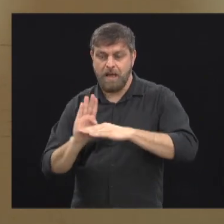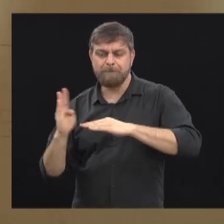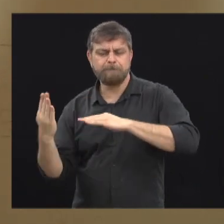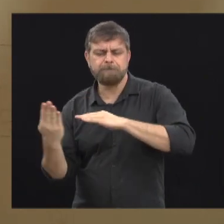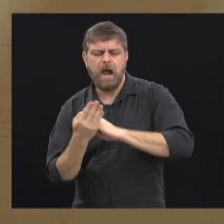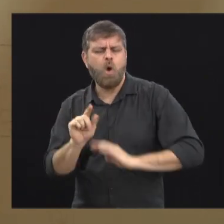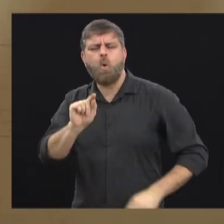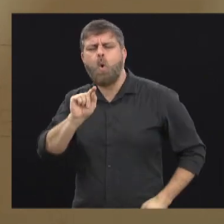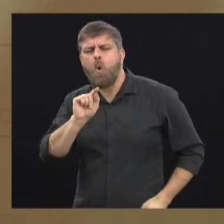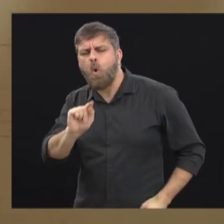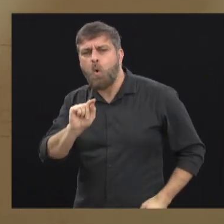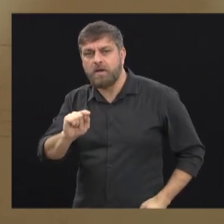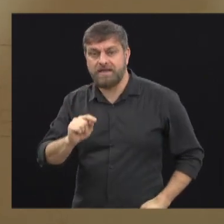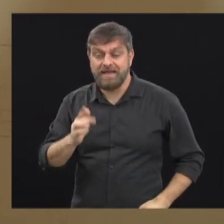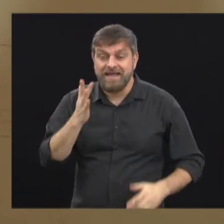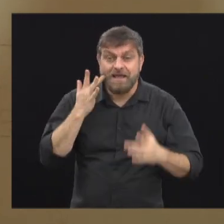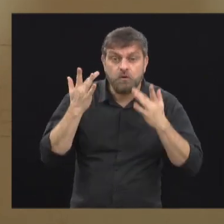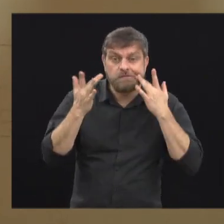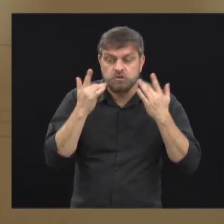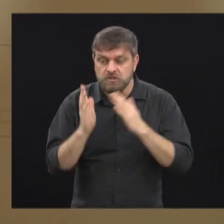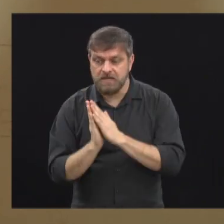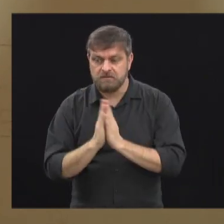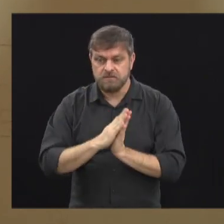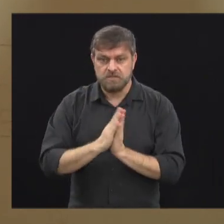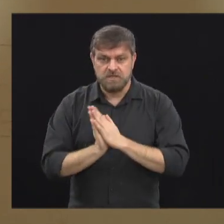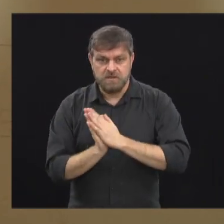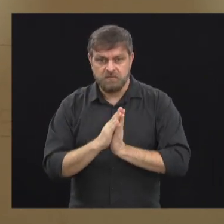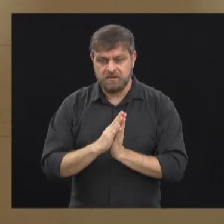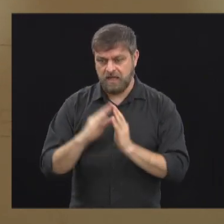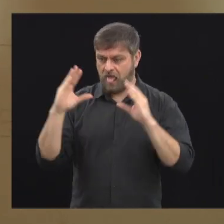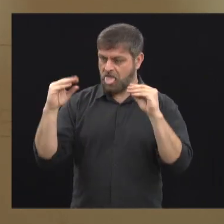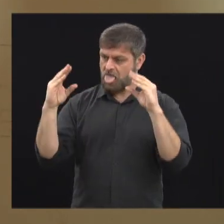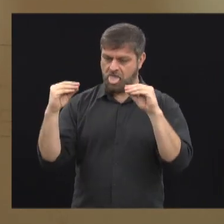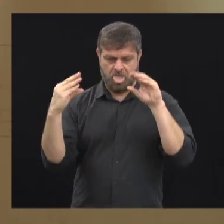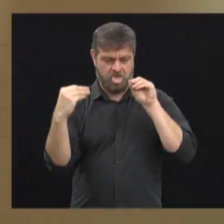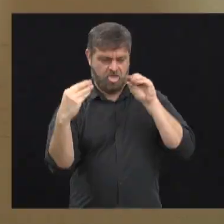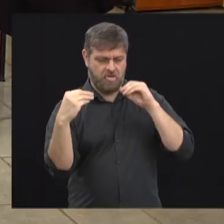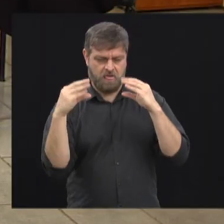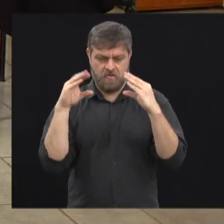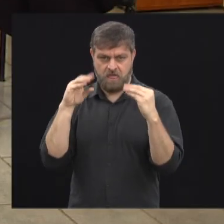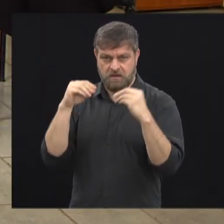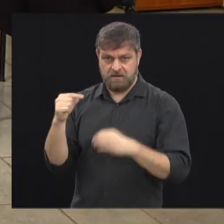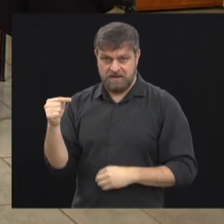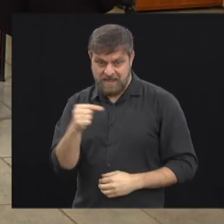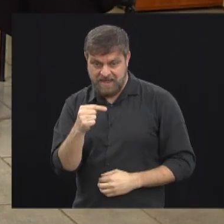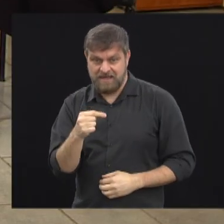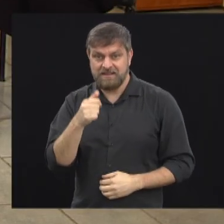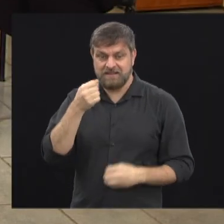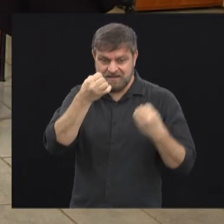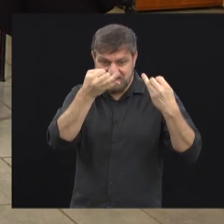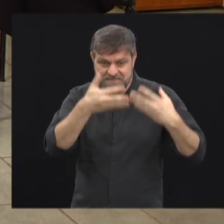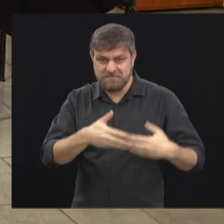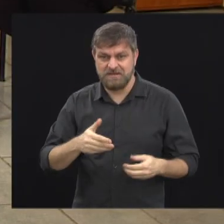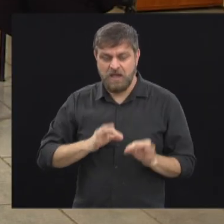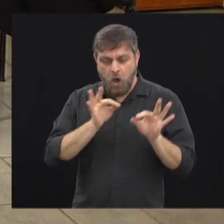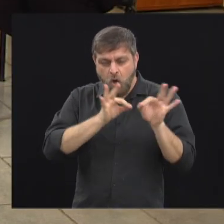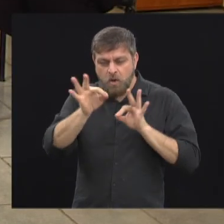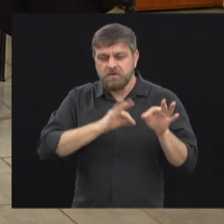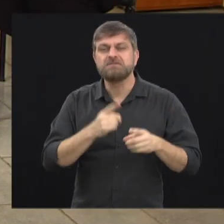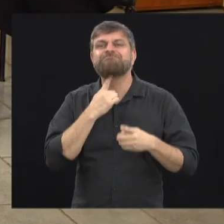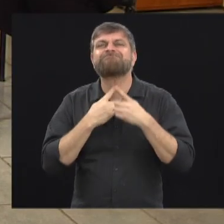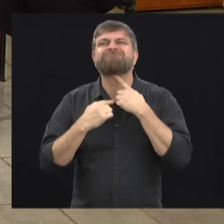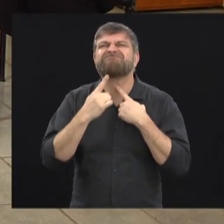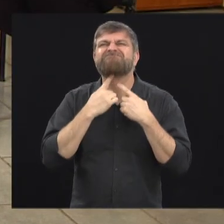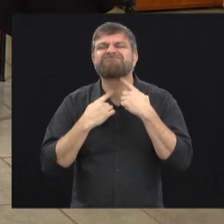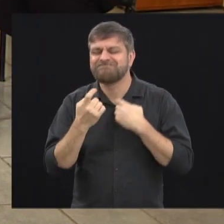A Turma do Bairro é um teatro de bonecos. Bonecos é um projeto que a Olímpia, ela conta que ficou por bastante tempo querendo trazer